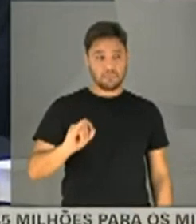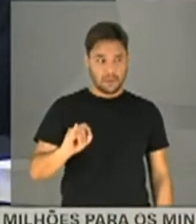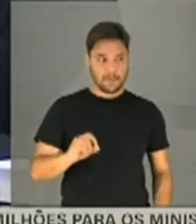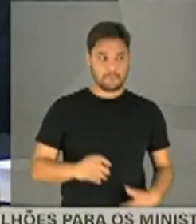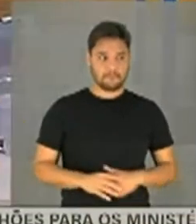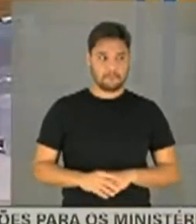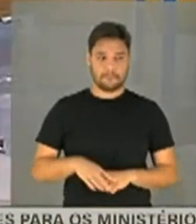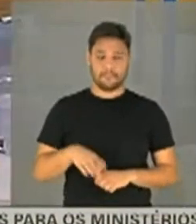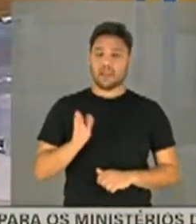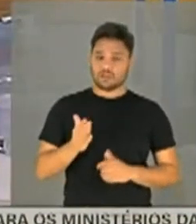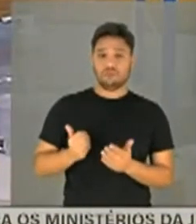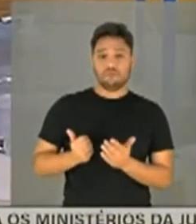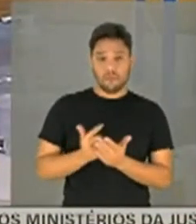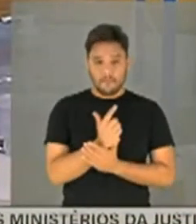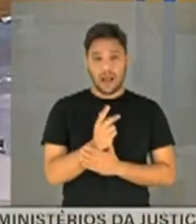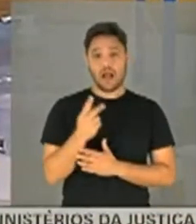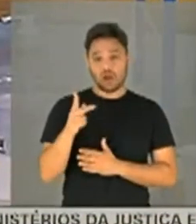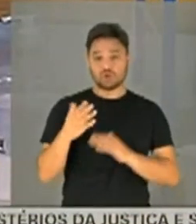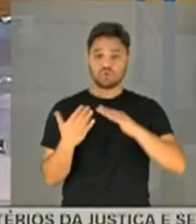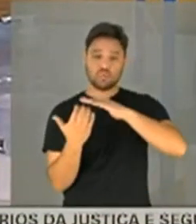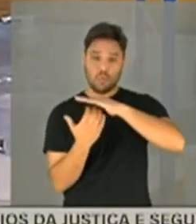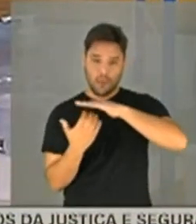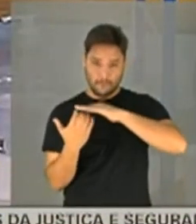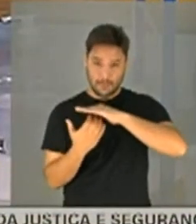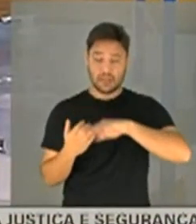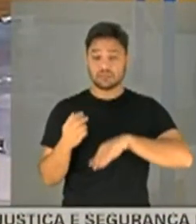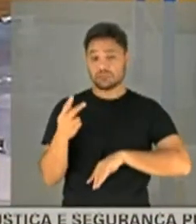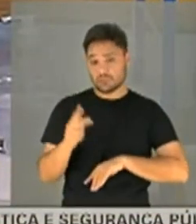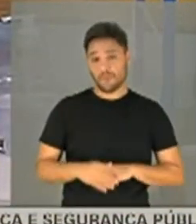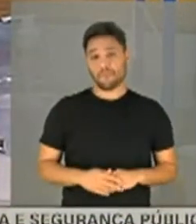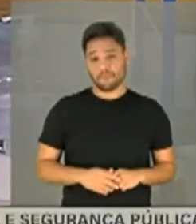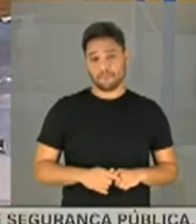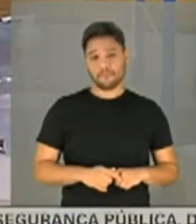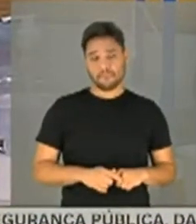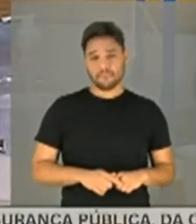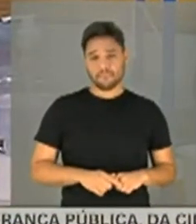que foi pago pela sua empresa que o senhor representa